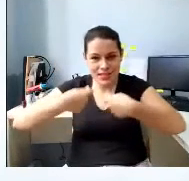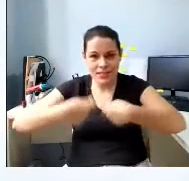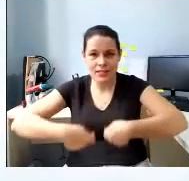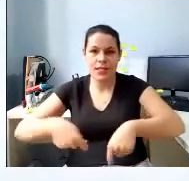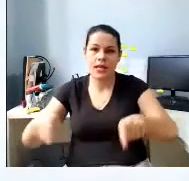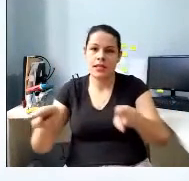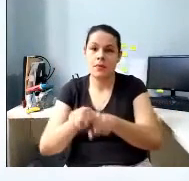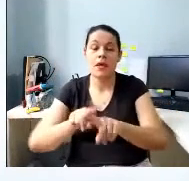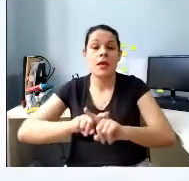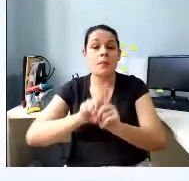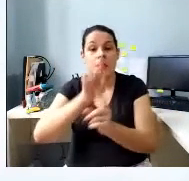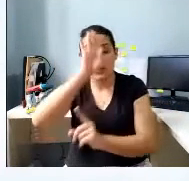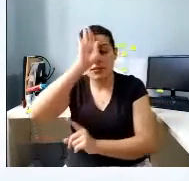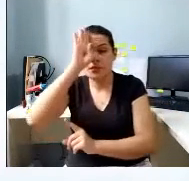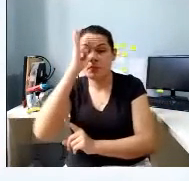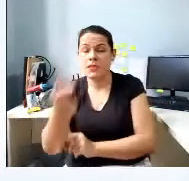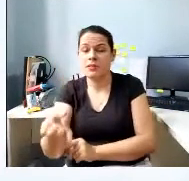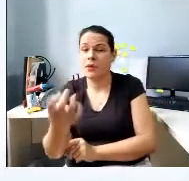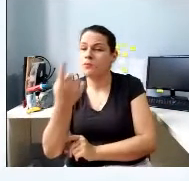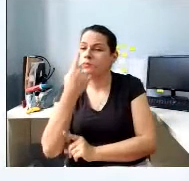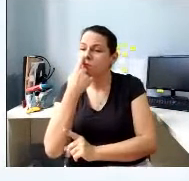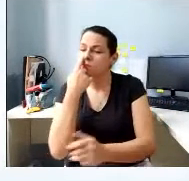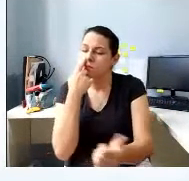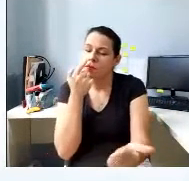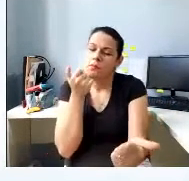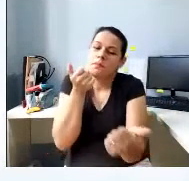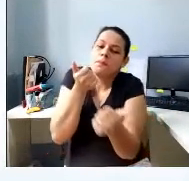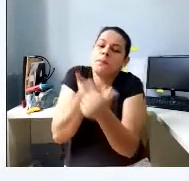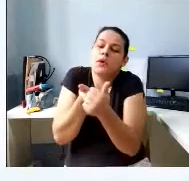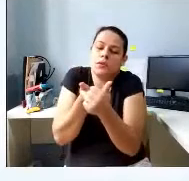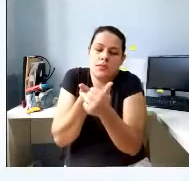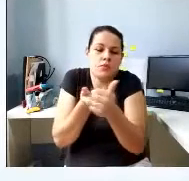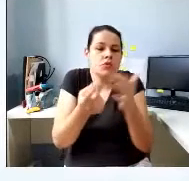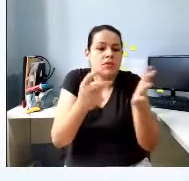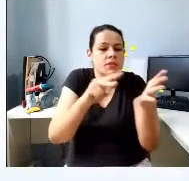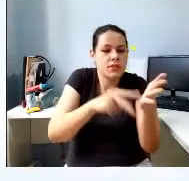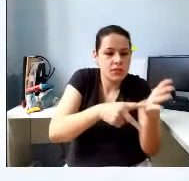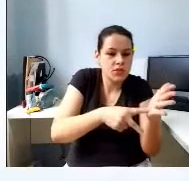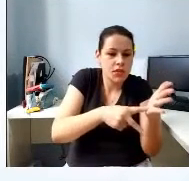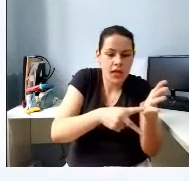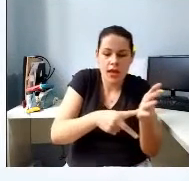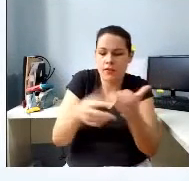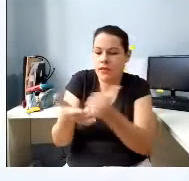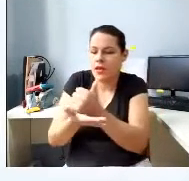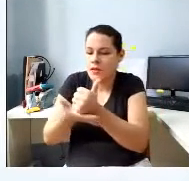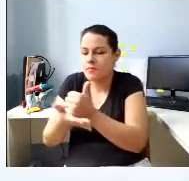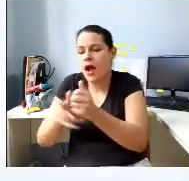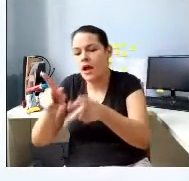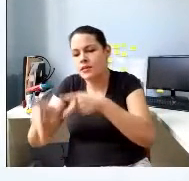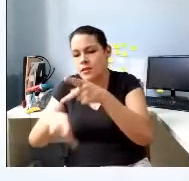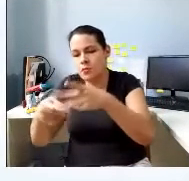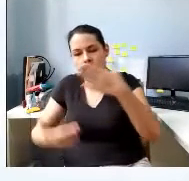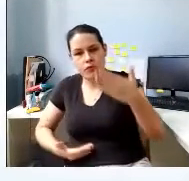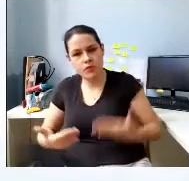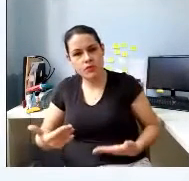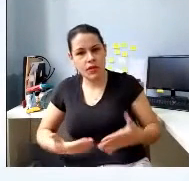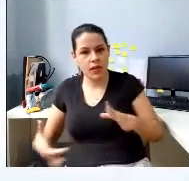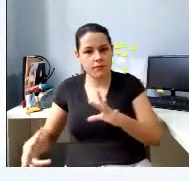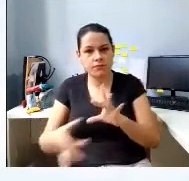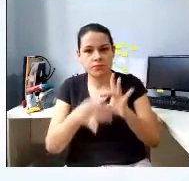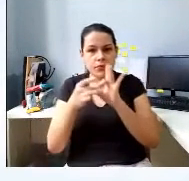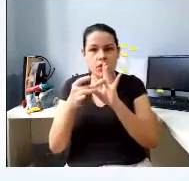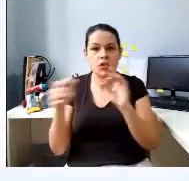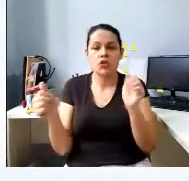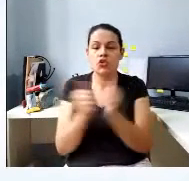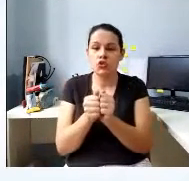sobretudo, de aproximação entre as direções sindicais e as nossas bases sindicais, filiadas